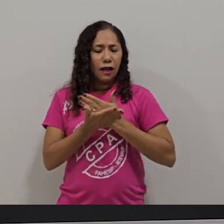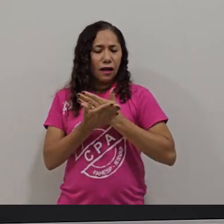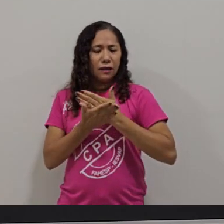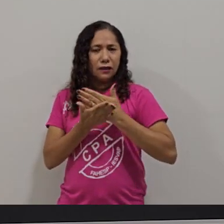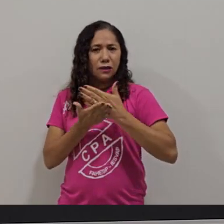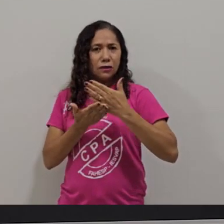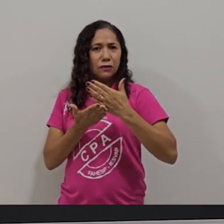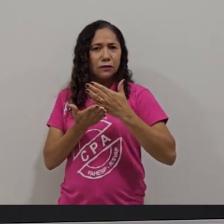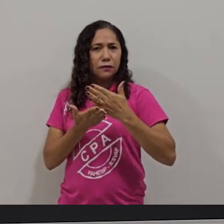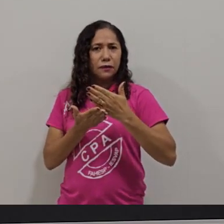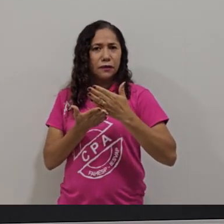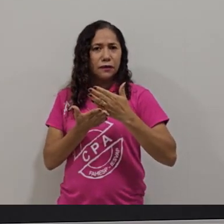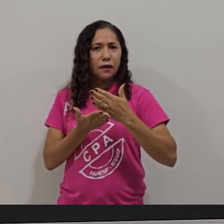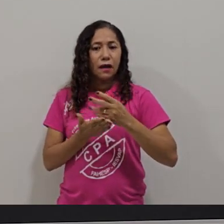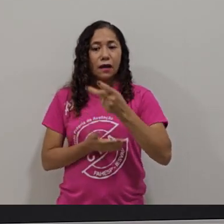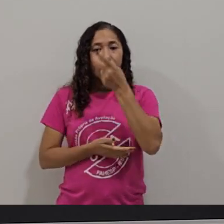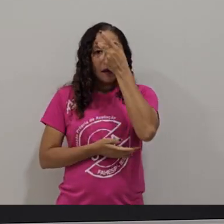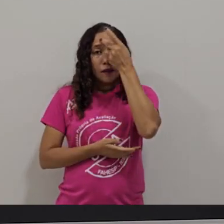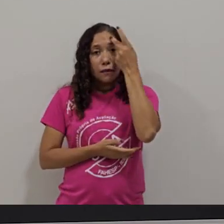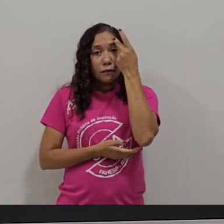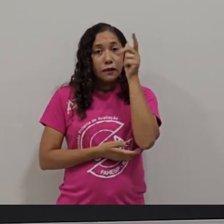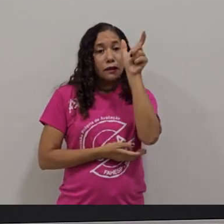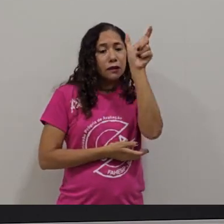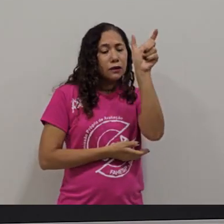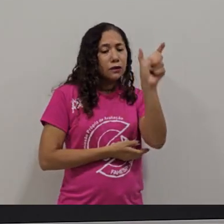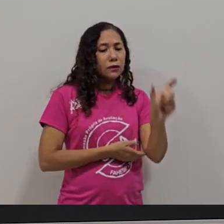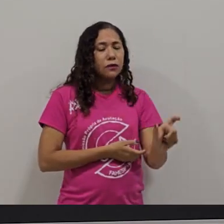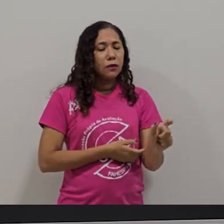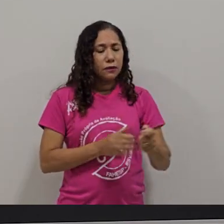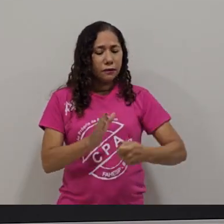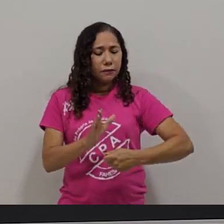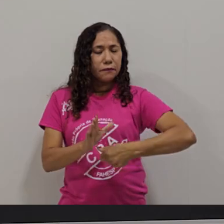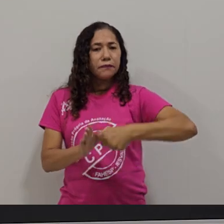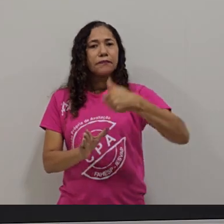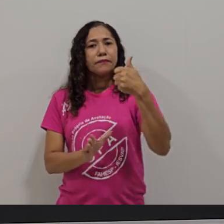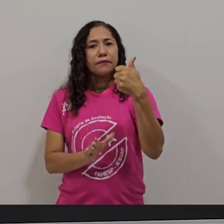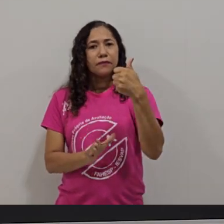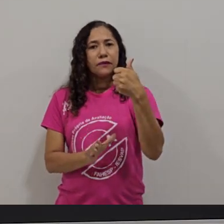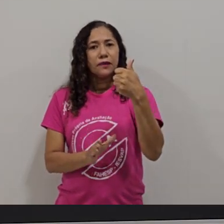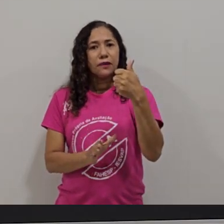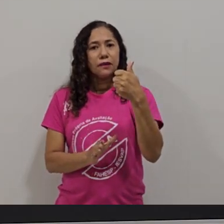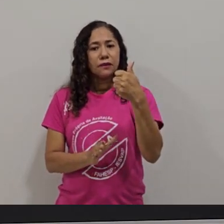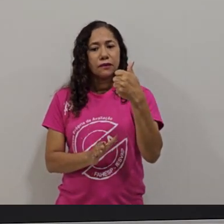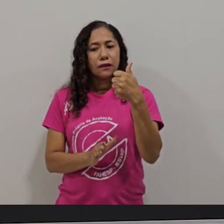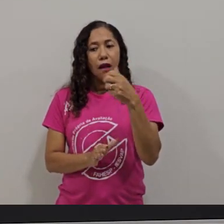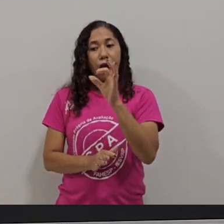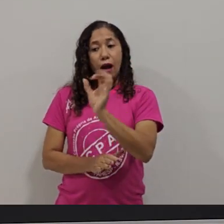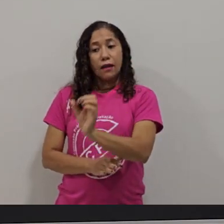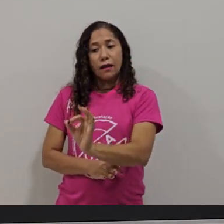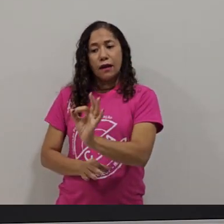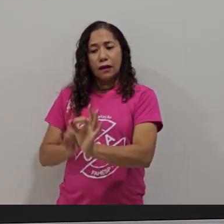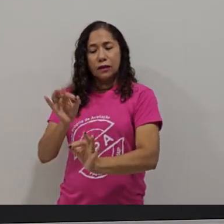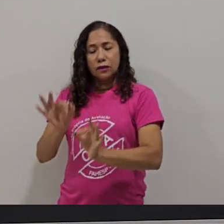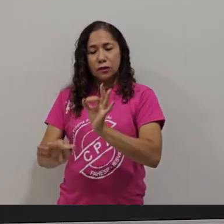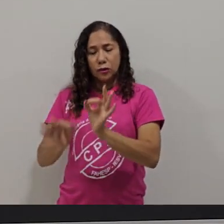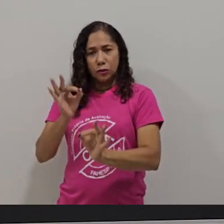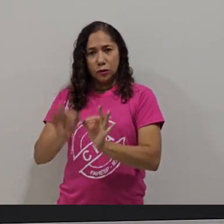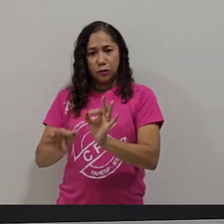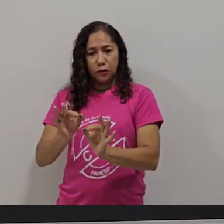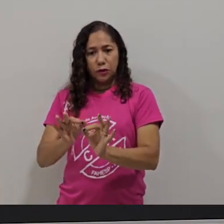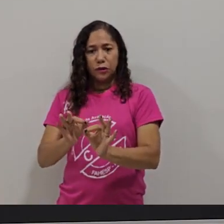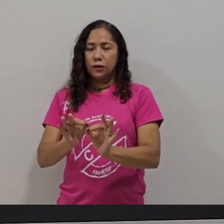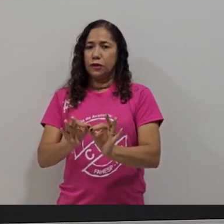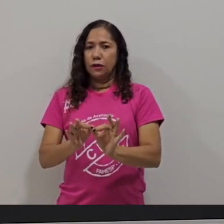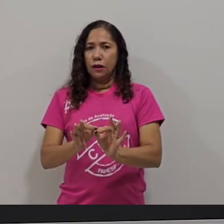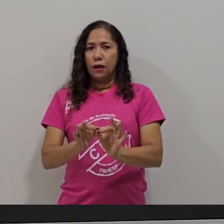começo. Que aquela pessoa que está buscando pela primeira vez o serviço do judiciário, ela seja